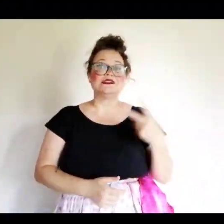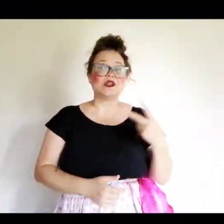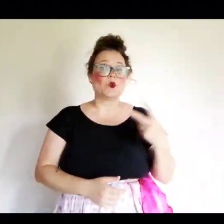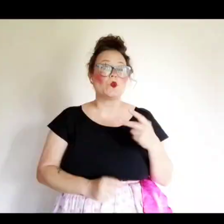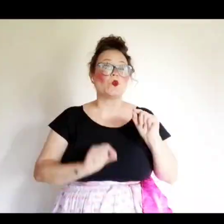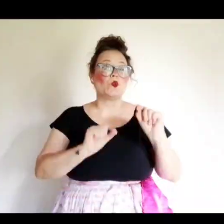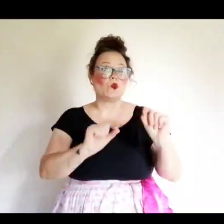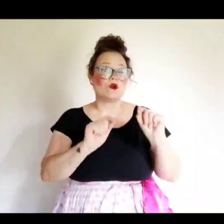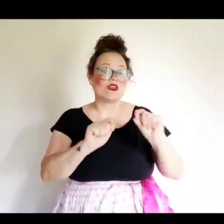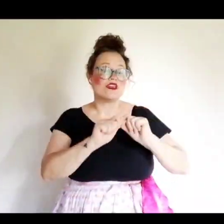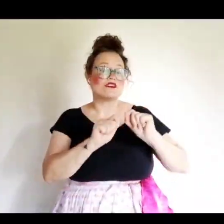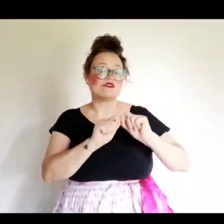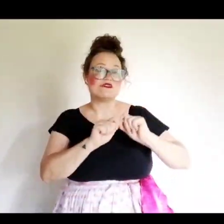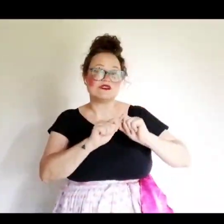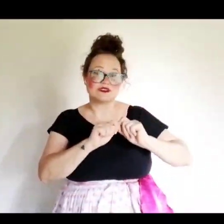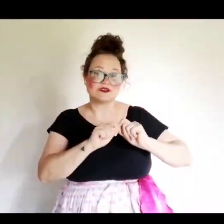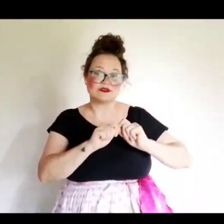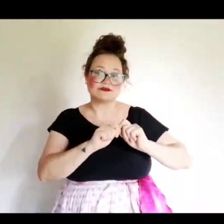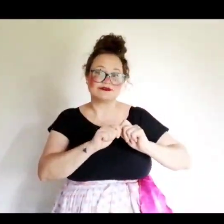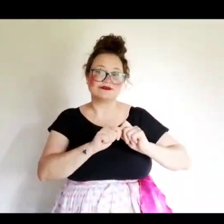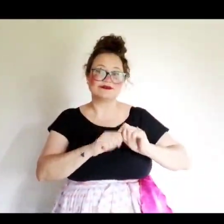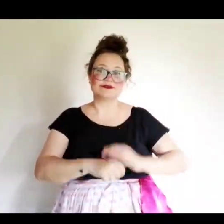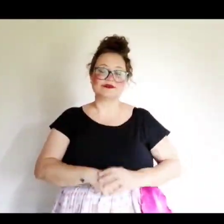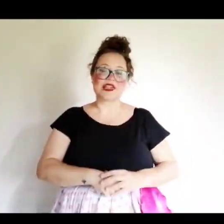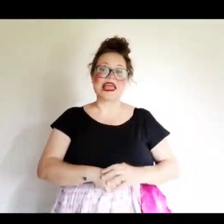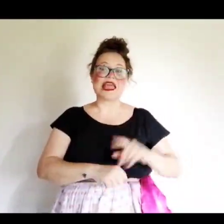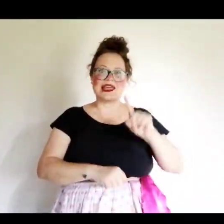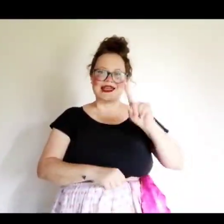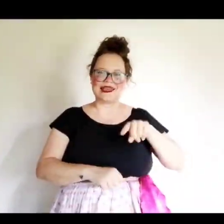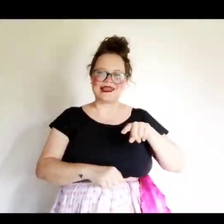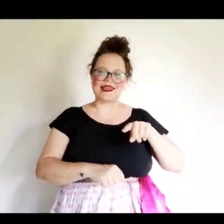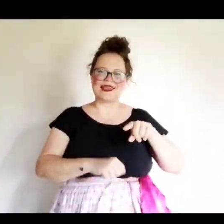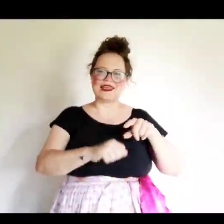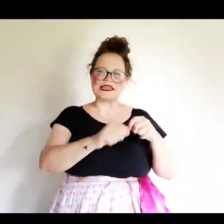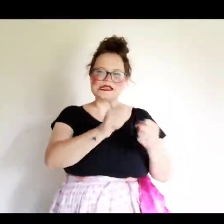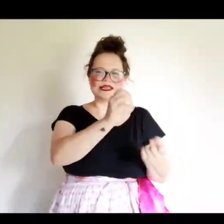A segunda etapa foi criar